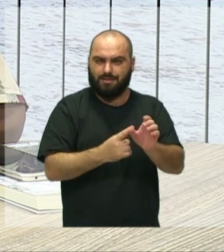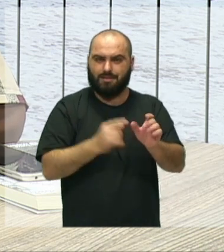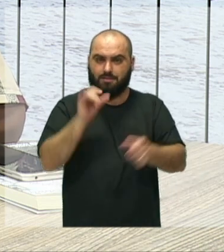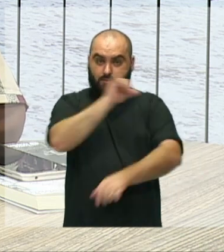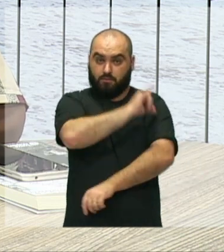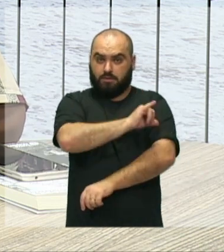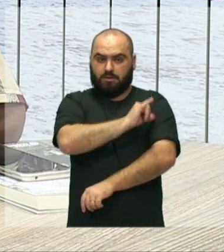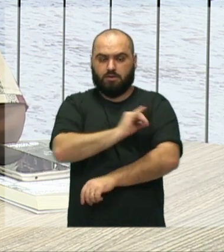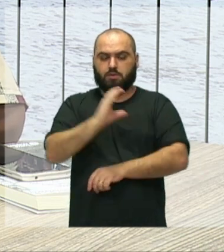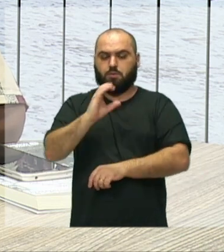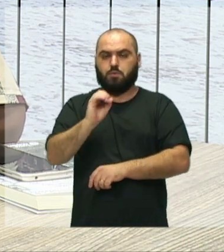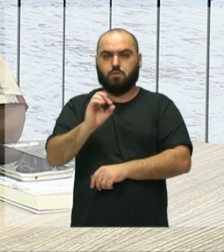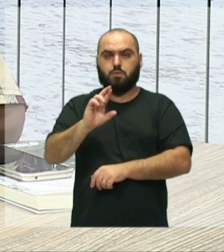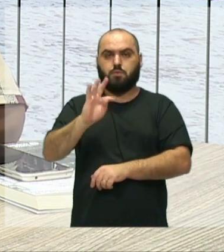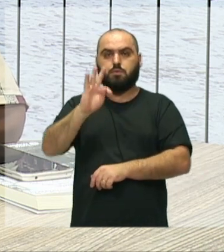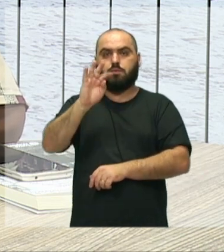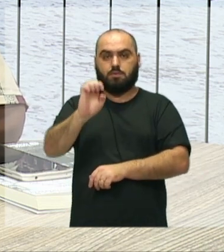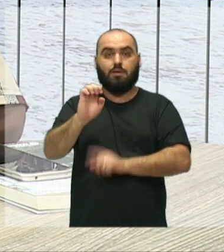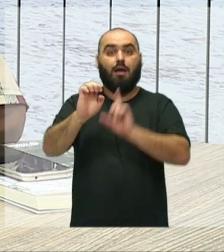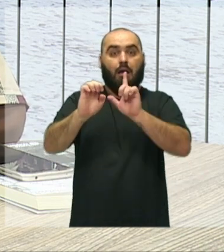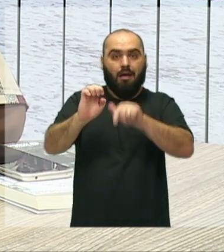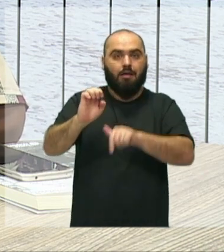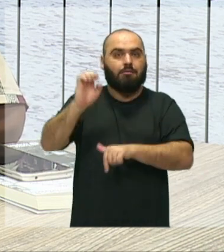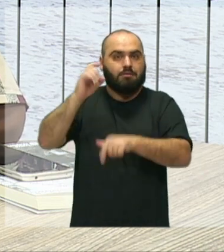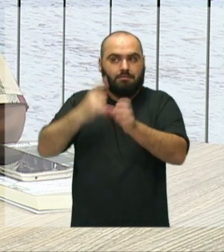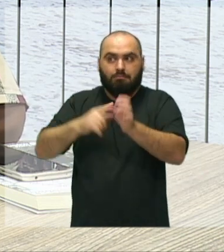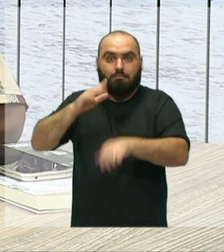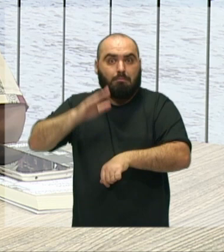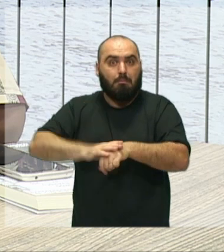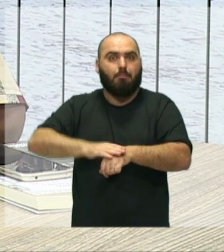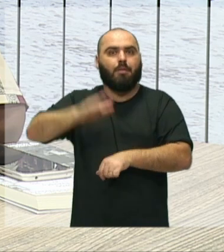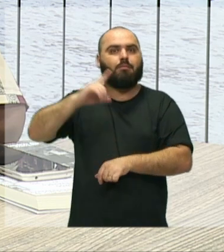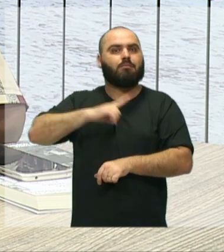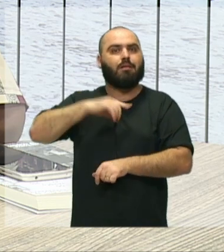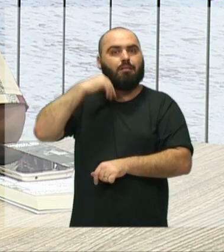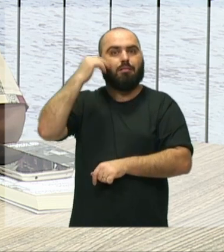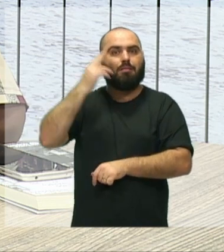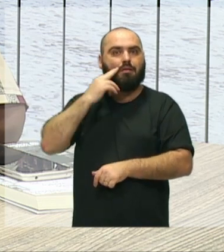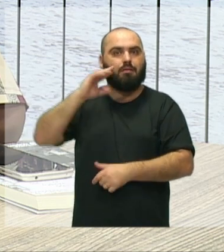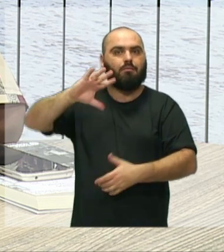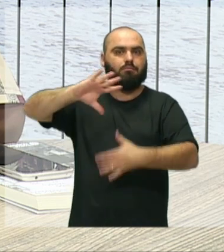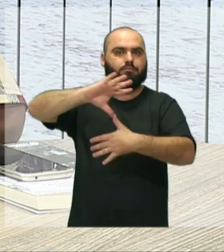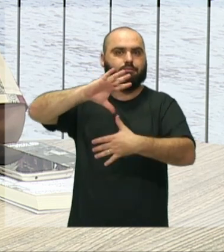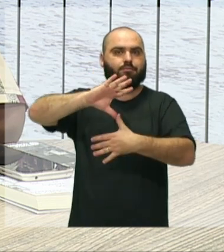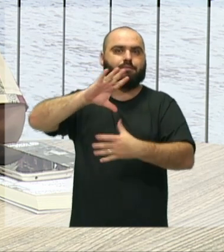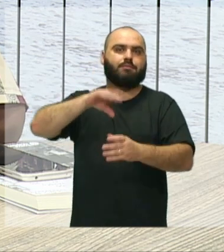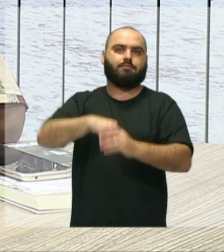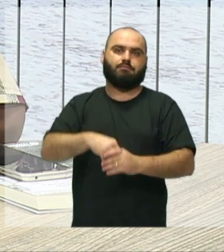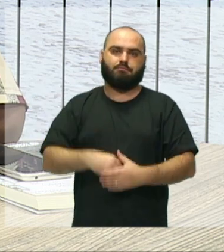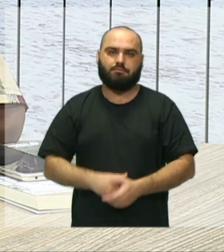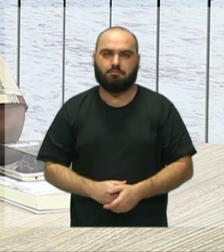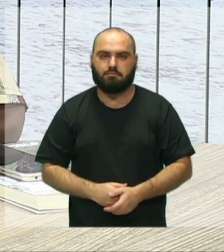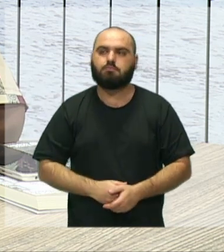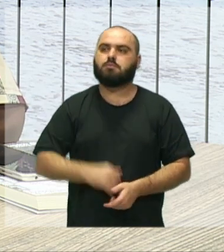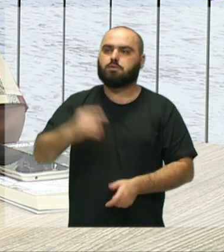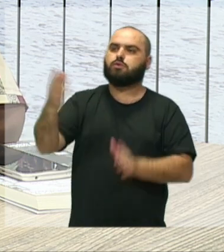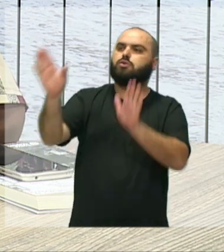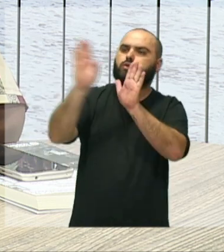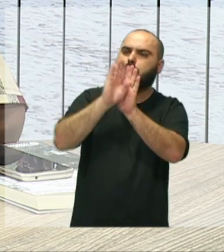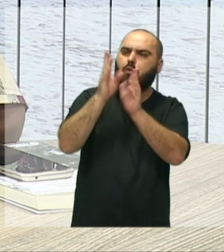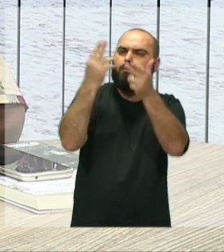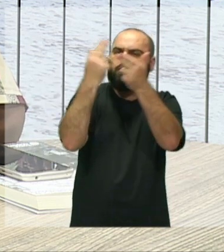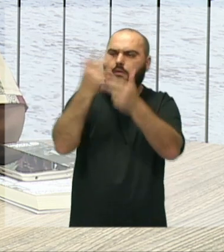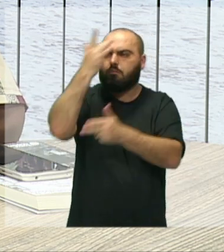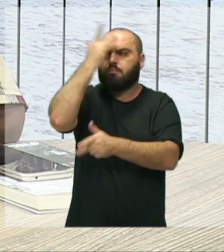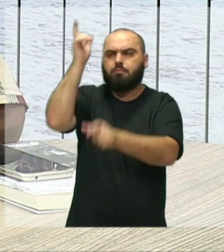a cidade mais negra das Américas. E mesmo com a vinda dos imigrantes, com a miscigenação, com